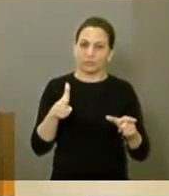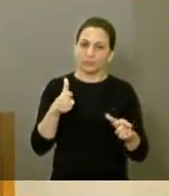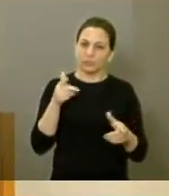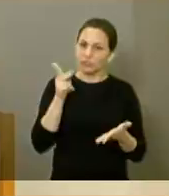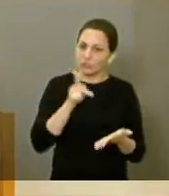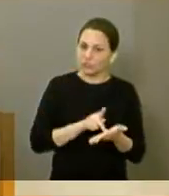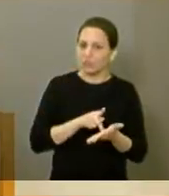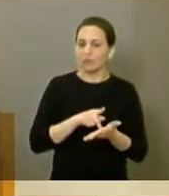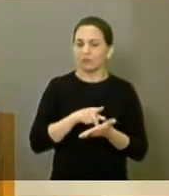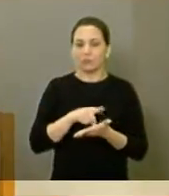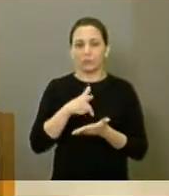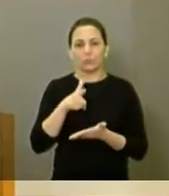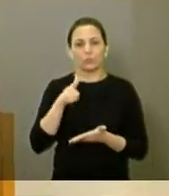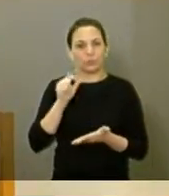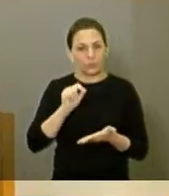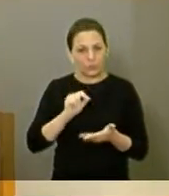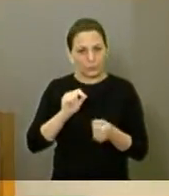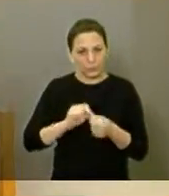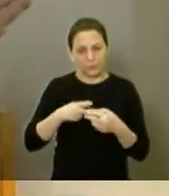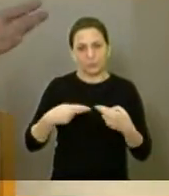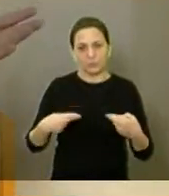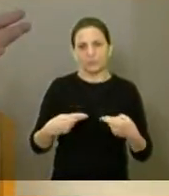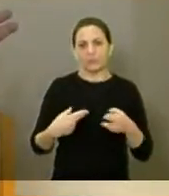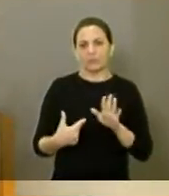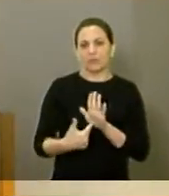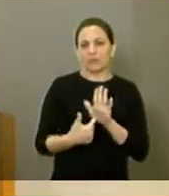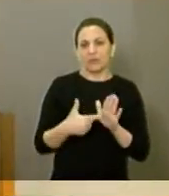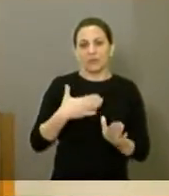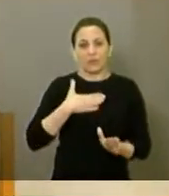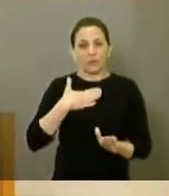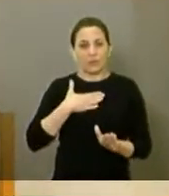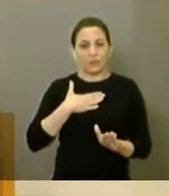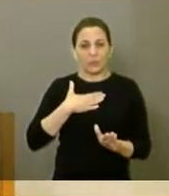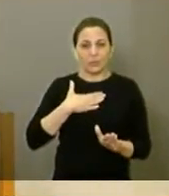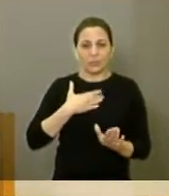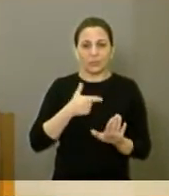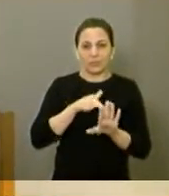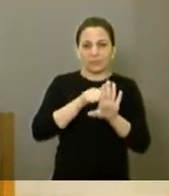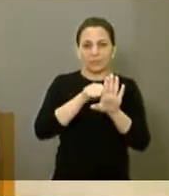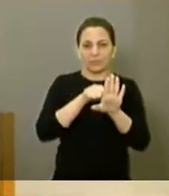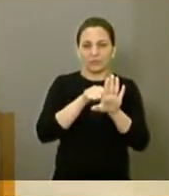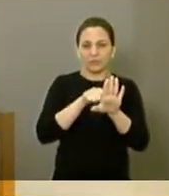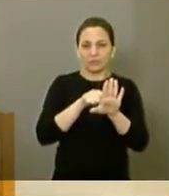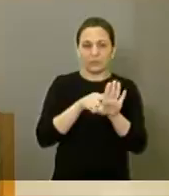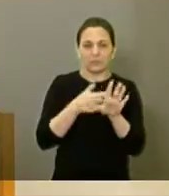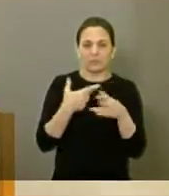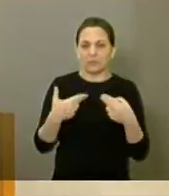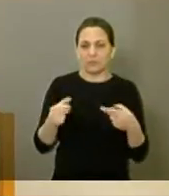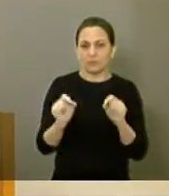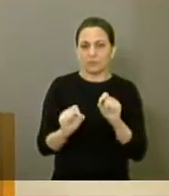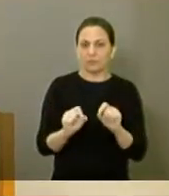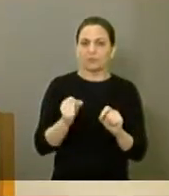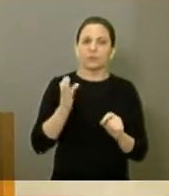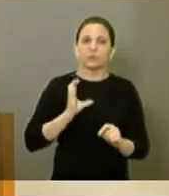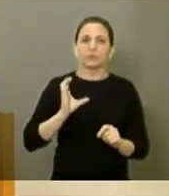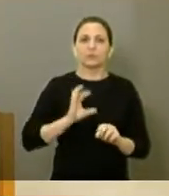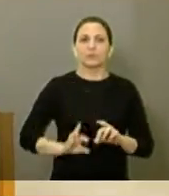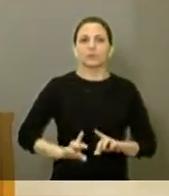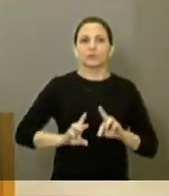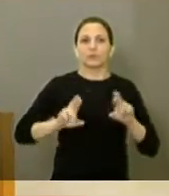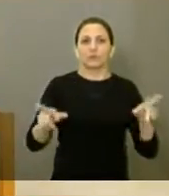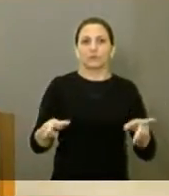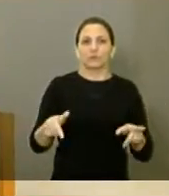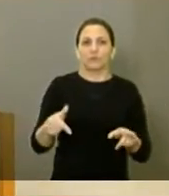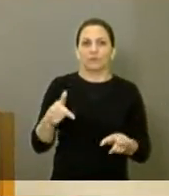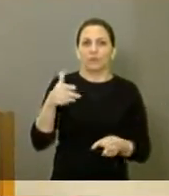porque muita gente só apontar voto fazendo a minha parte estou apontando apontaram significa tomar atitude então